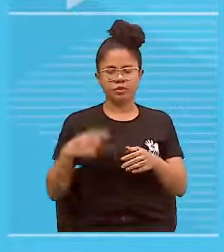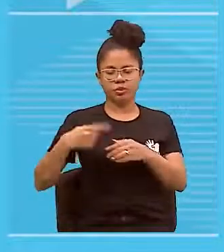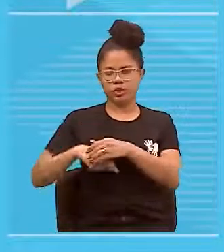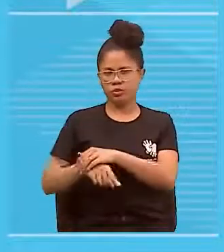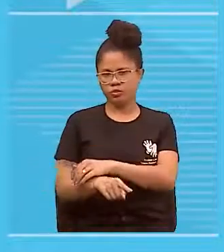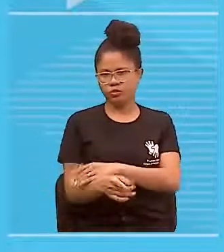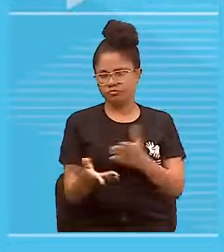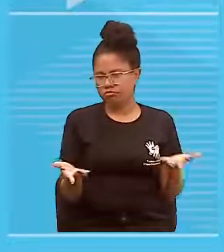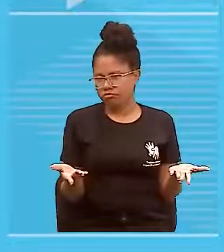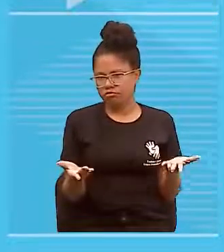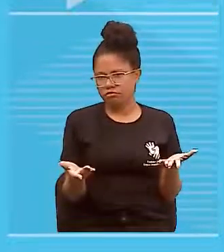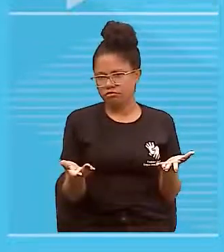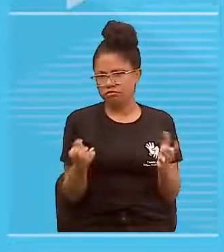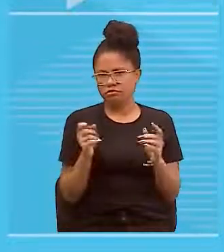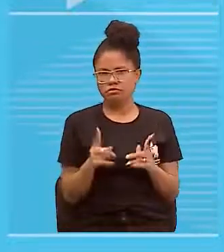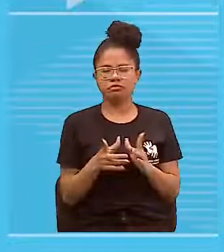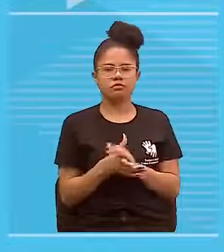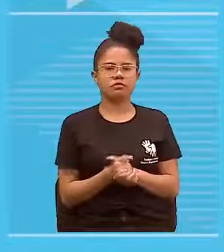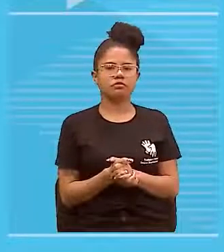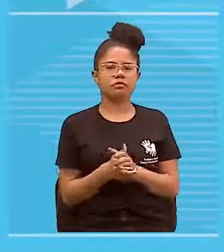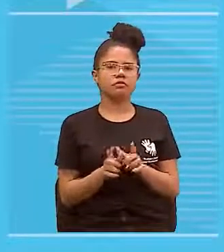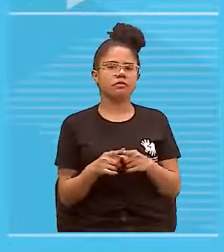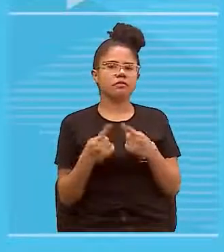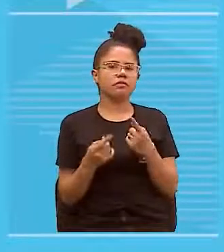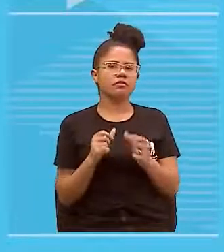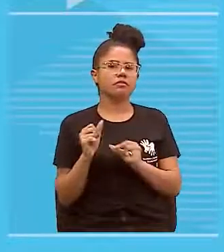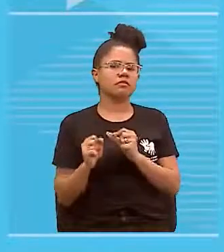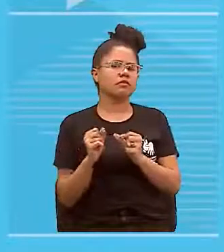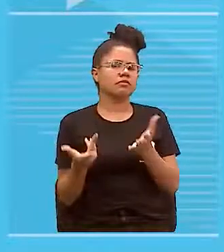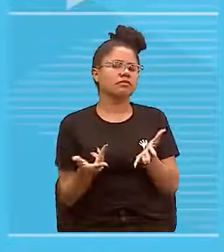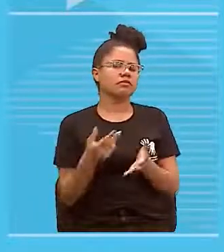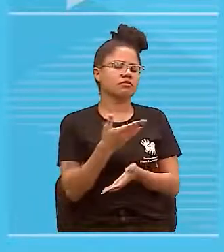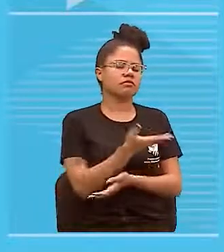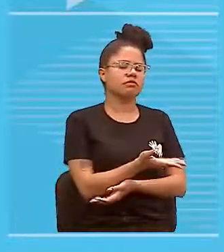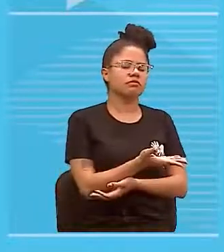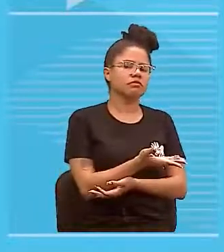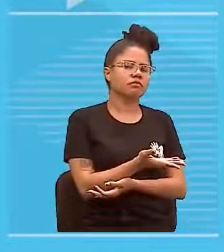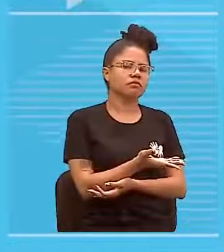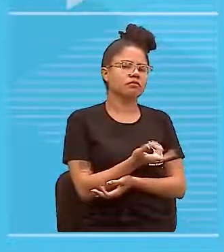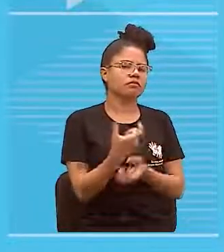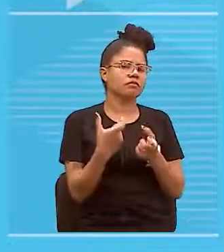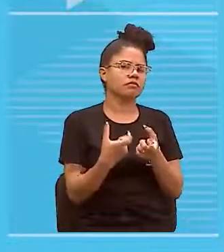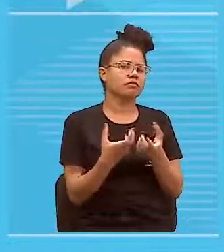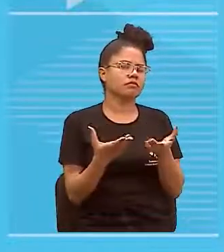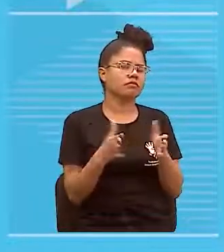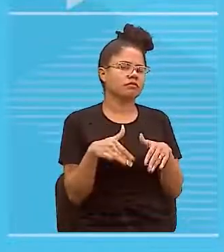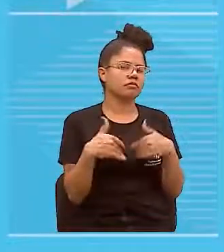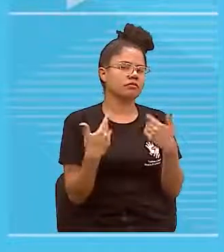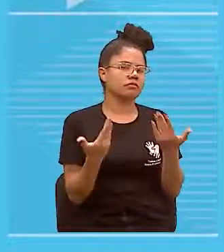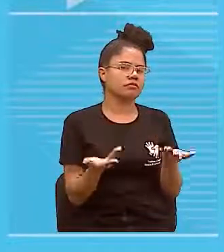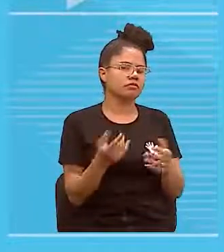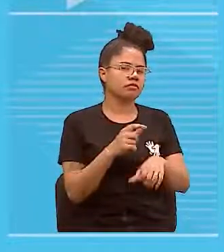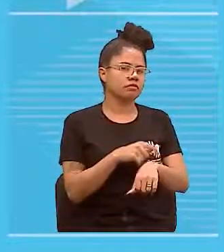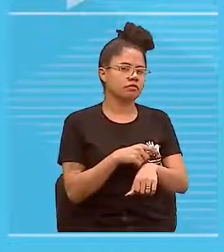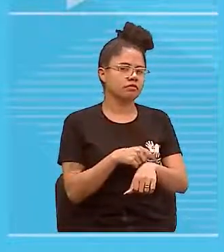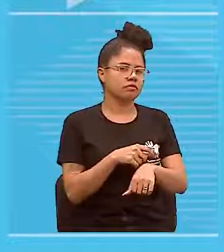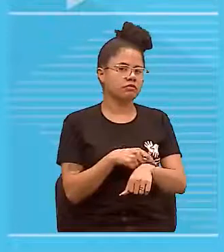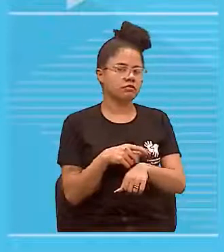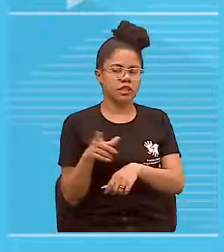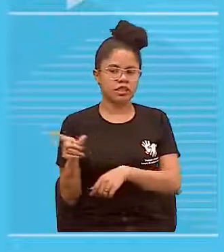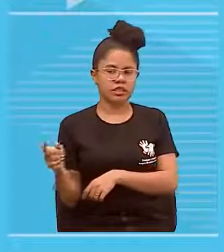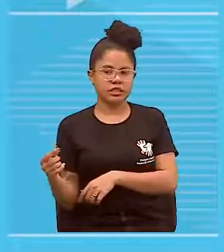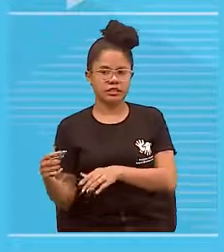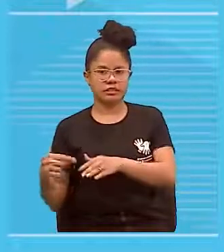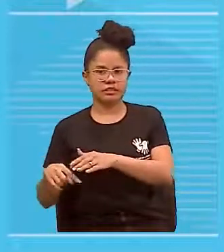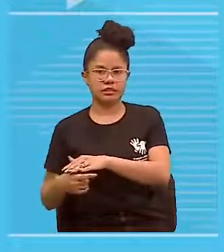bicho terrestre, tá? Mas o que é que seria o nicho? O nicho dele é a hora que ele sai do buraco